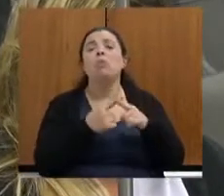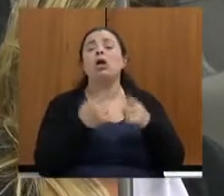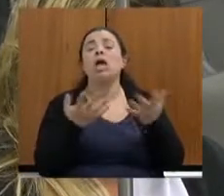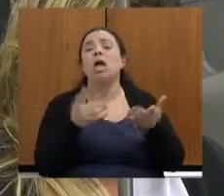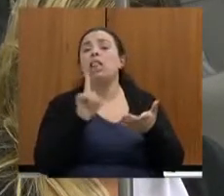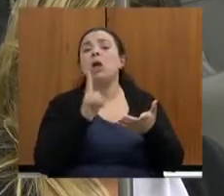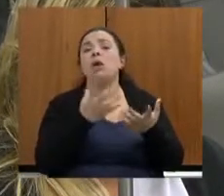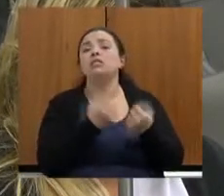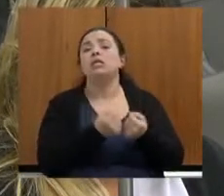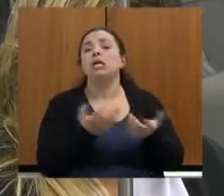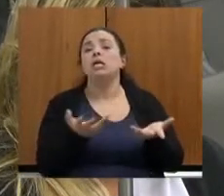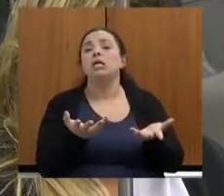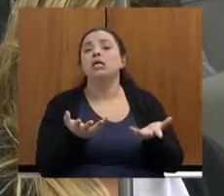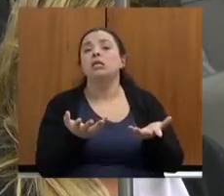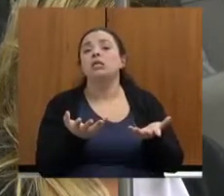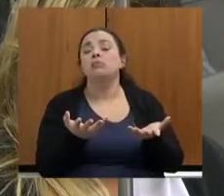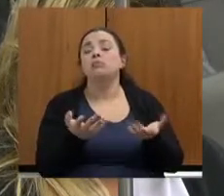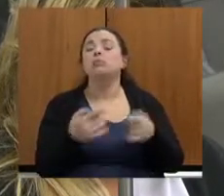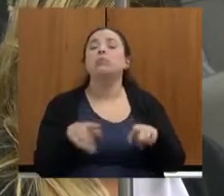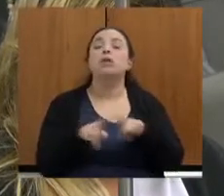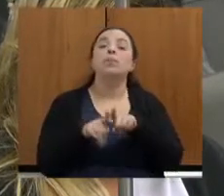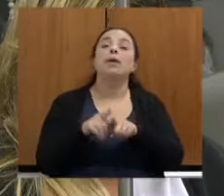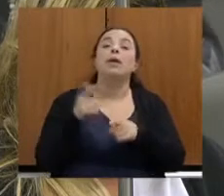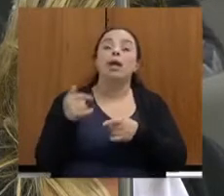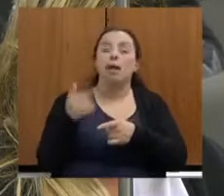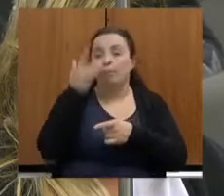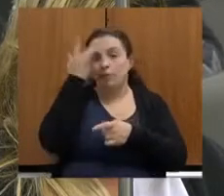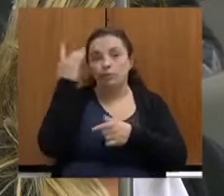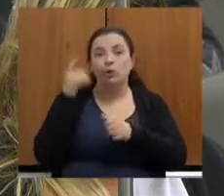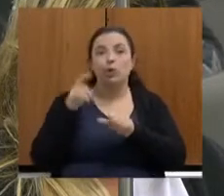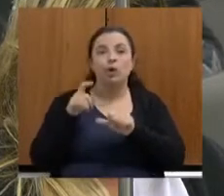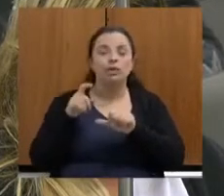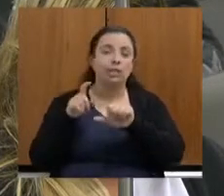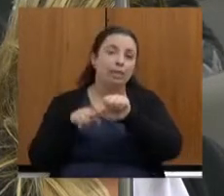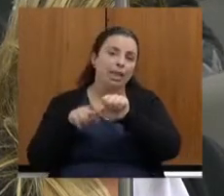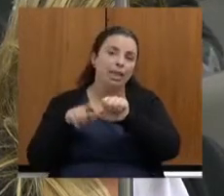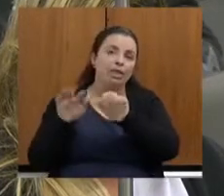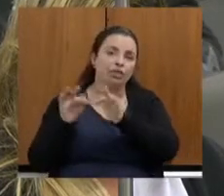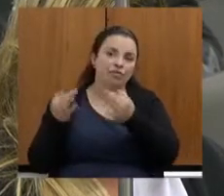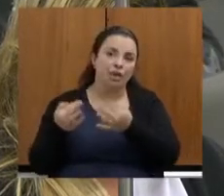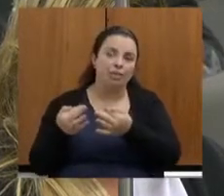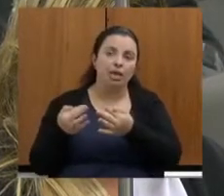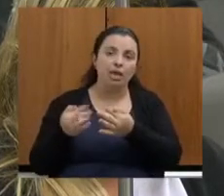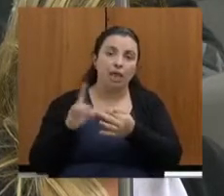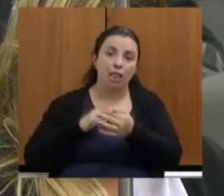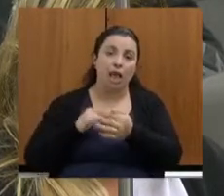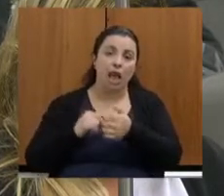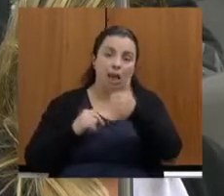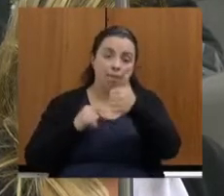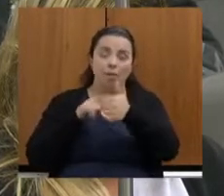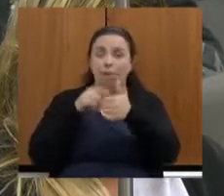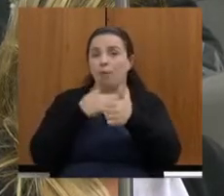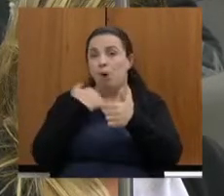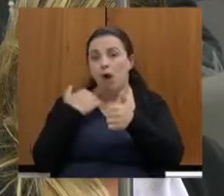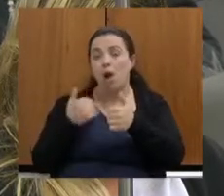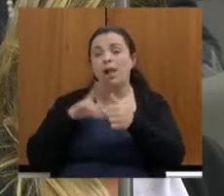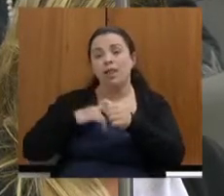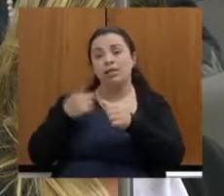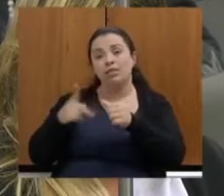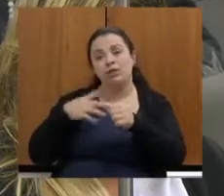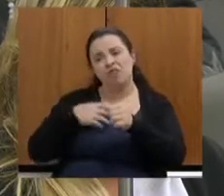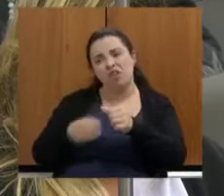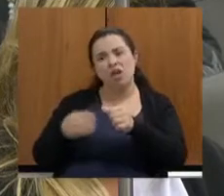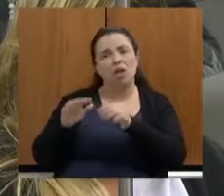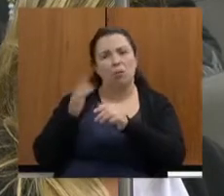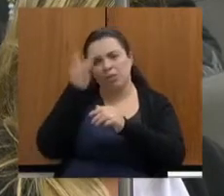os dependente né pessoas que já morreram e ficaram dependentes para poder estar recebendo